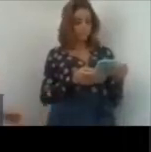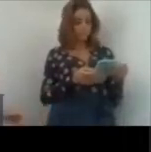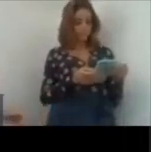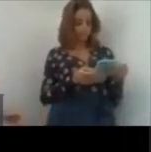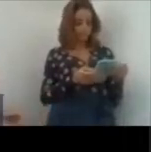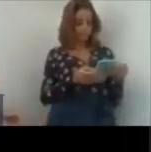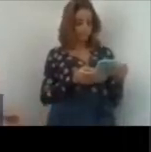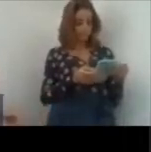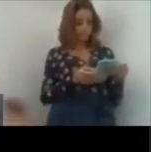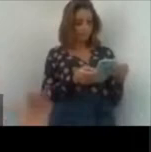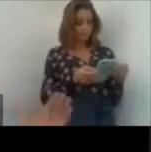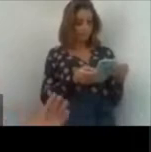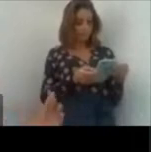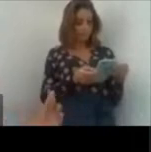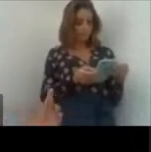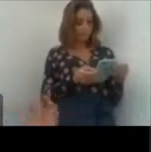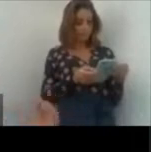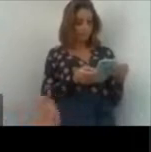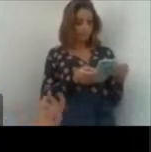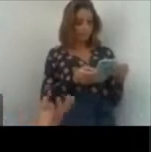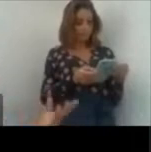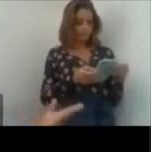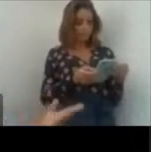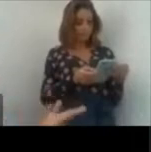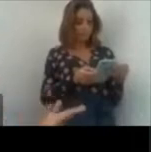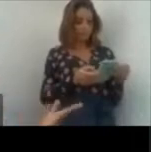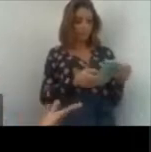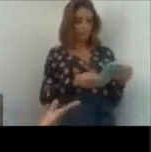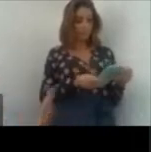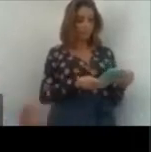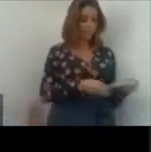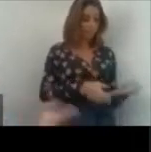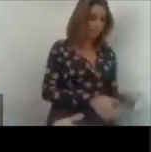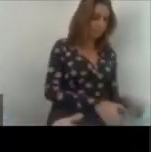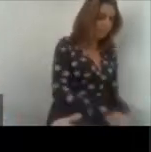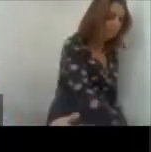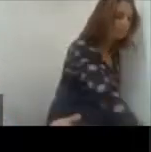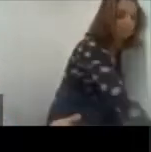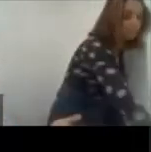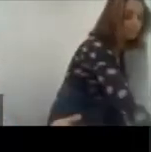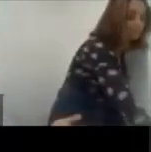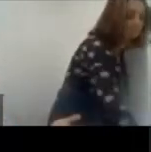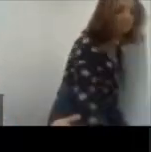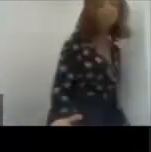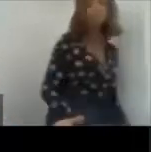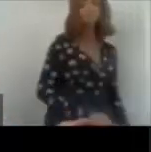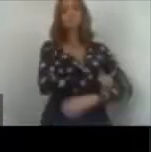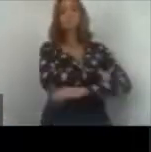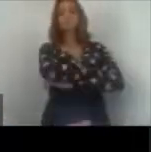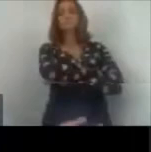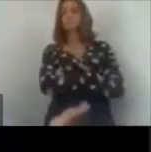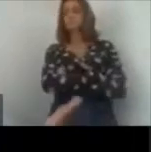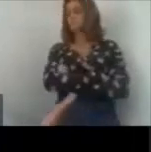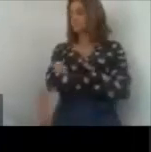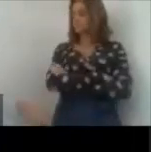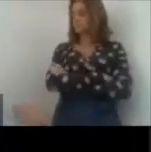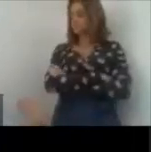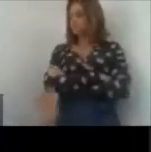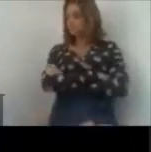aquele que é errático, ele vai ter uma chance de malignização entre 0,1% e 1%, dependendo do trabalho. Já